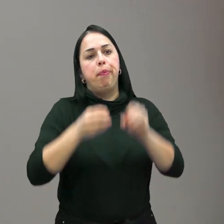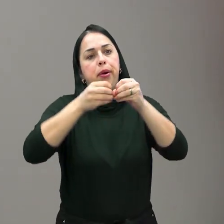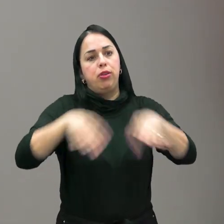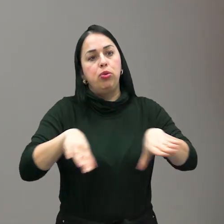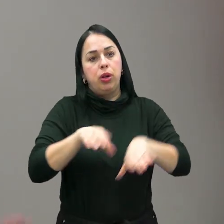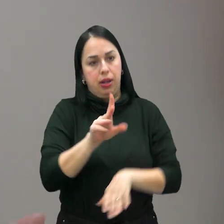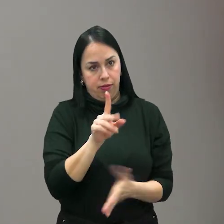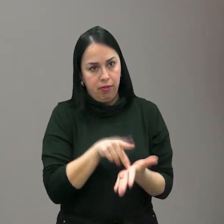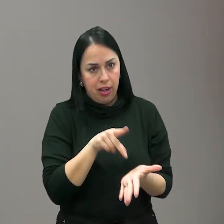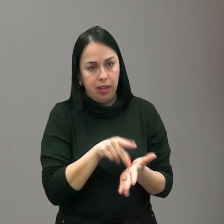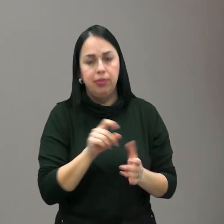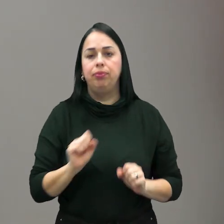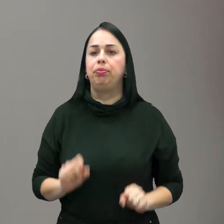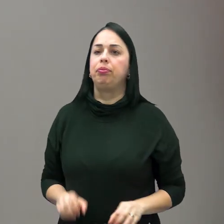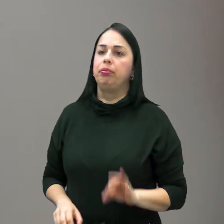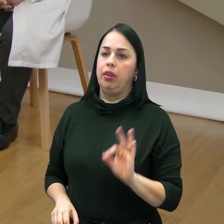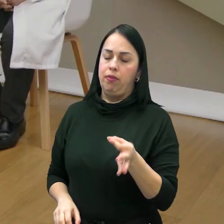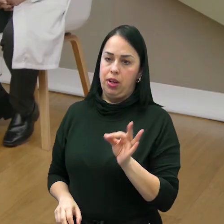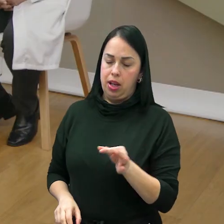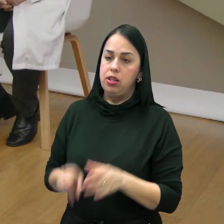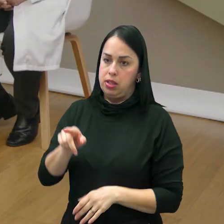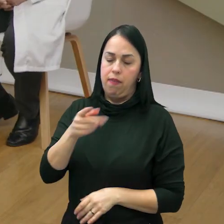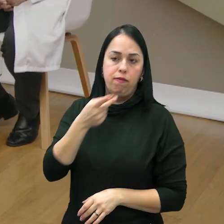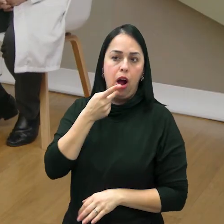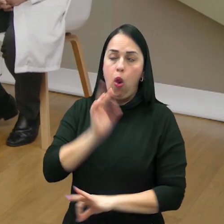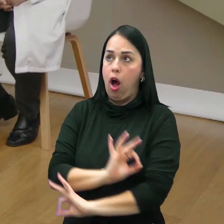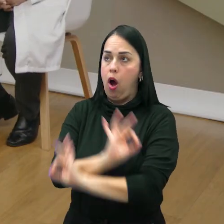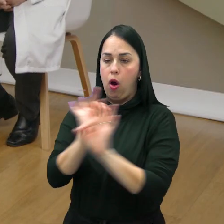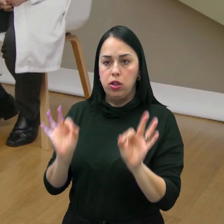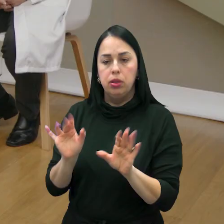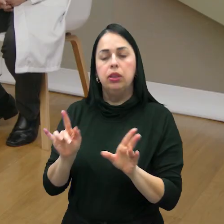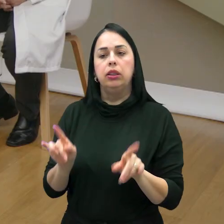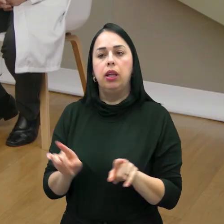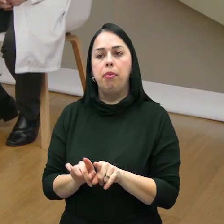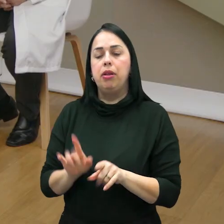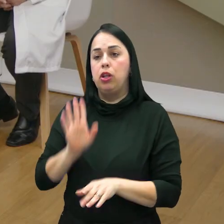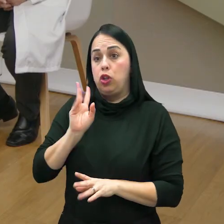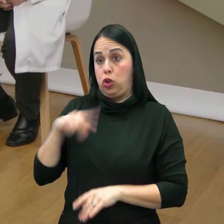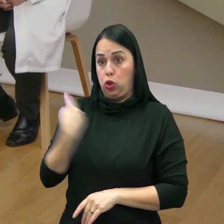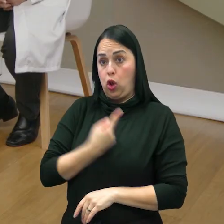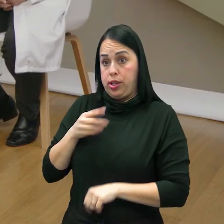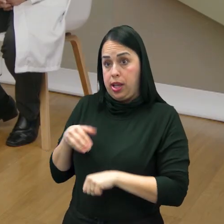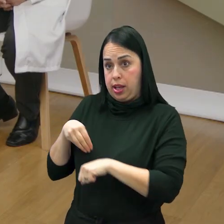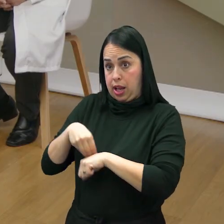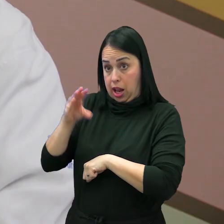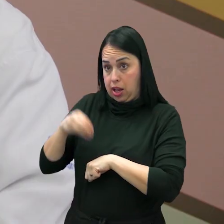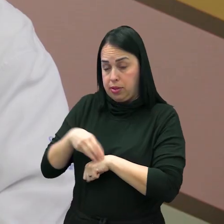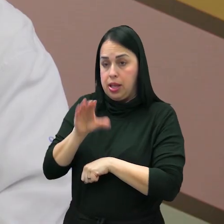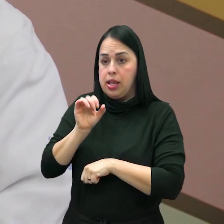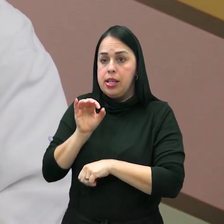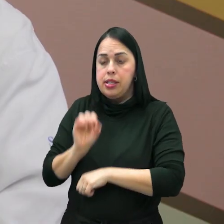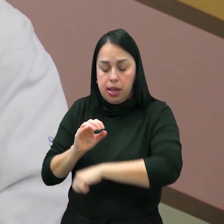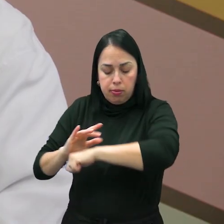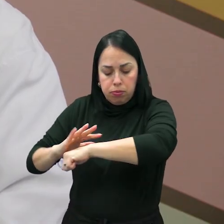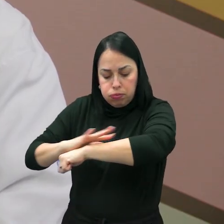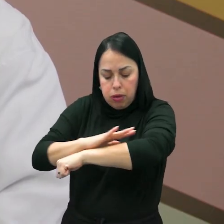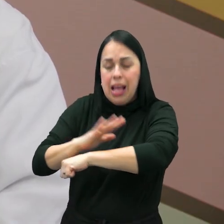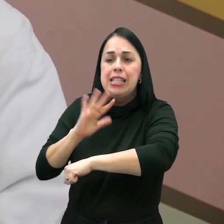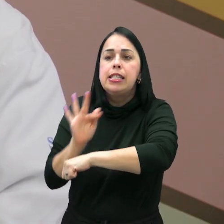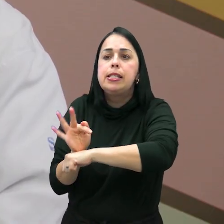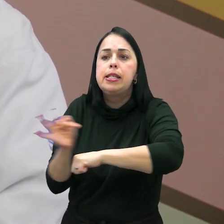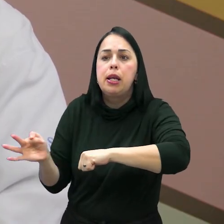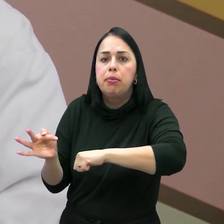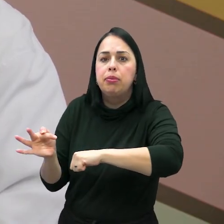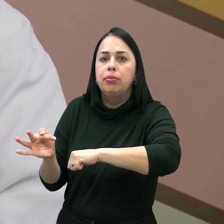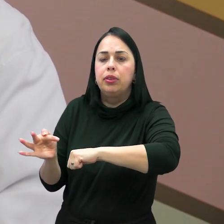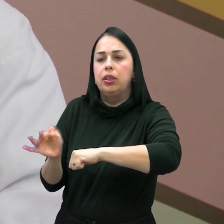determinante para agravar ou não a situação, né? Sem dúvida, muito bem colocado. O que nós orientamos, se tiver uma queimadura mais simples,